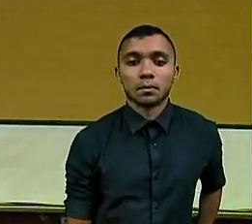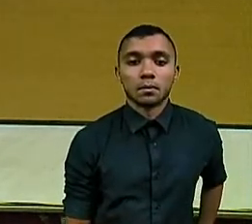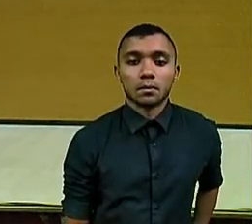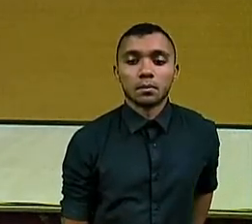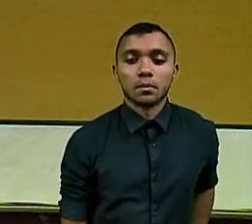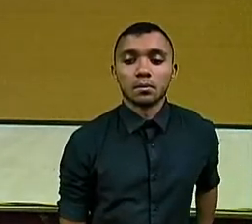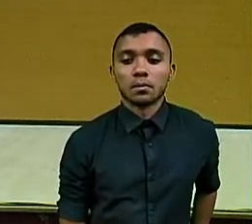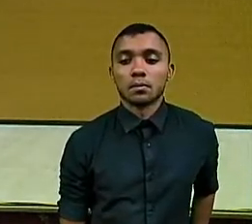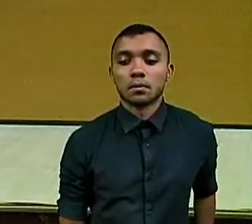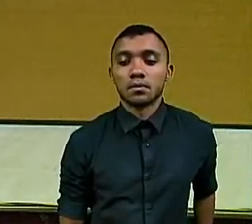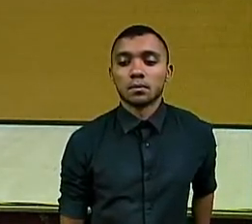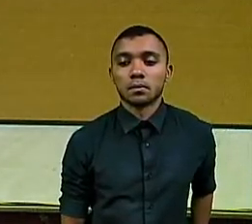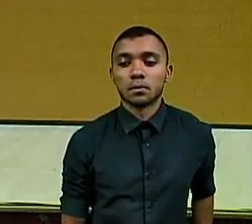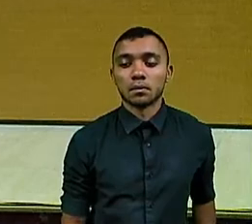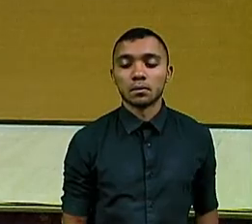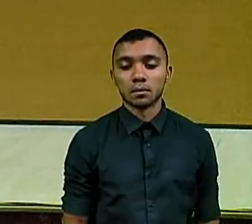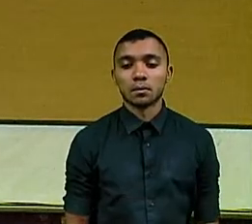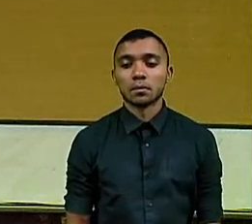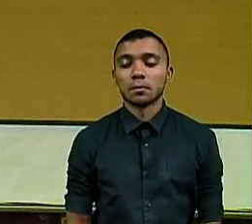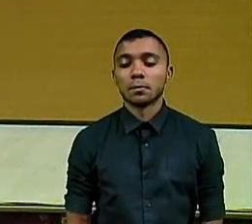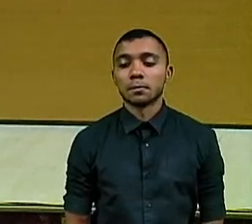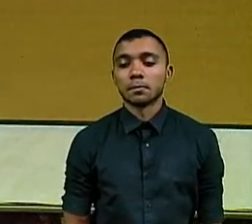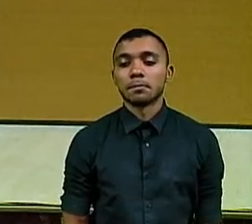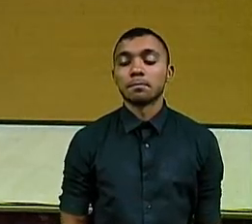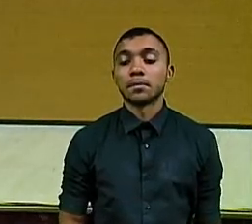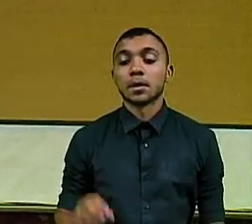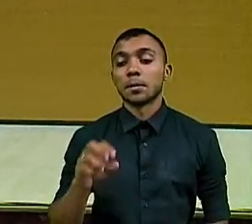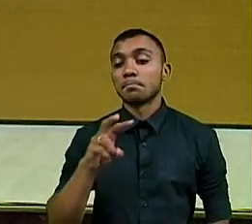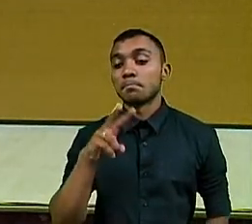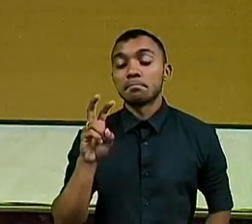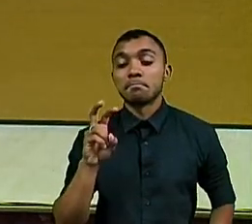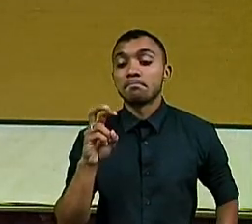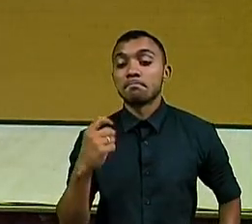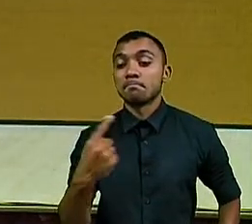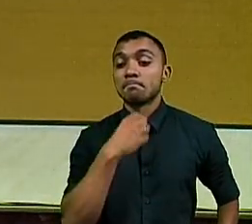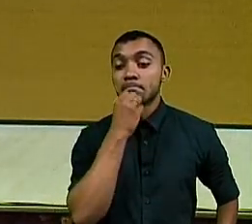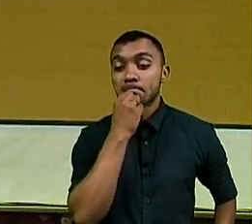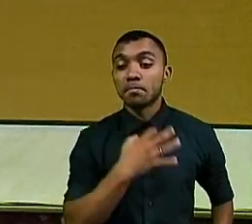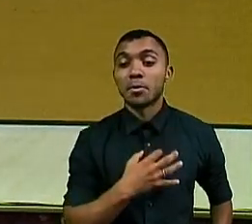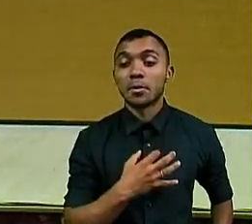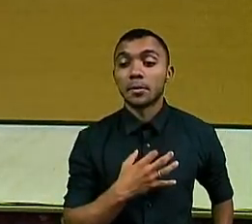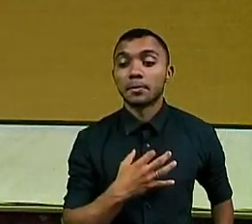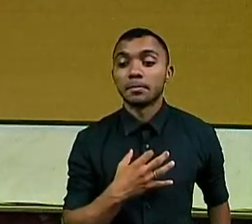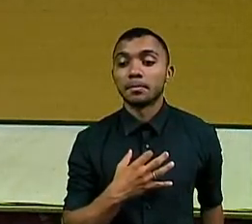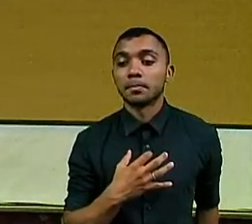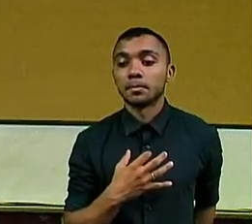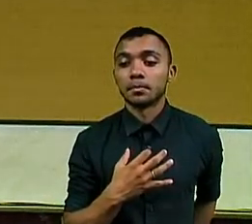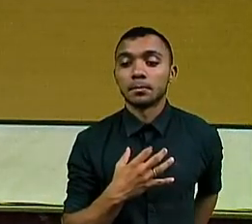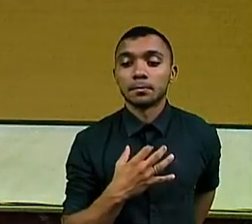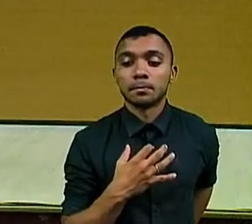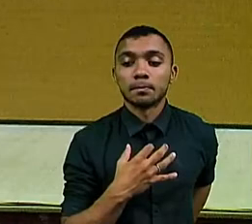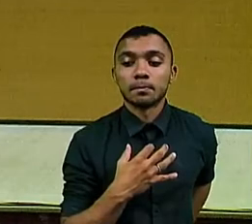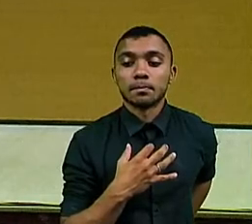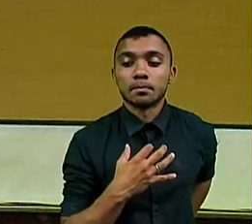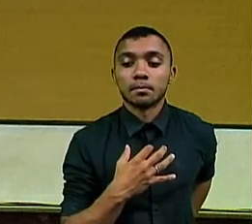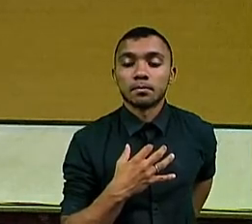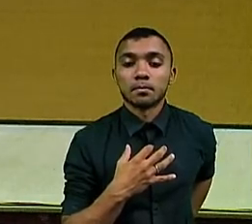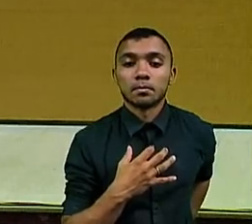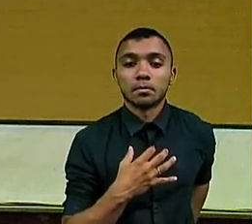pergunta perfeita aqui sobre o fenômeno do arco-íris professor